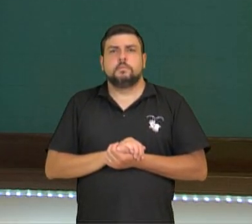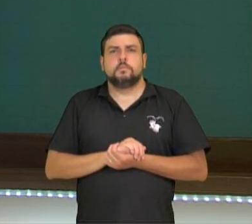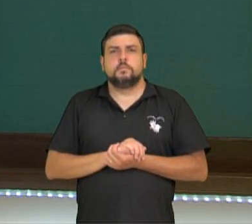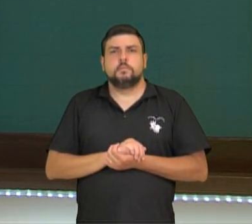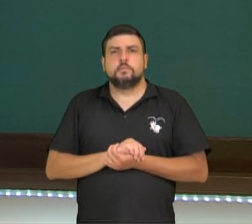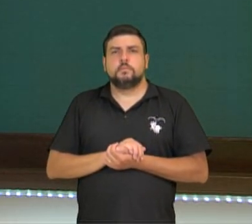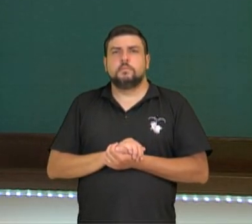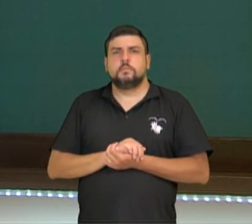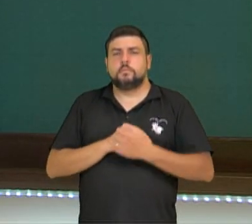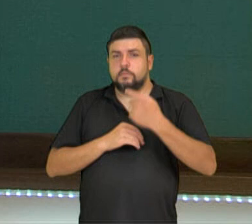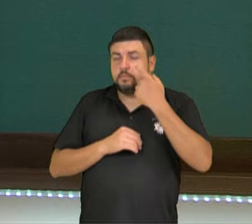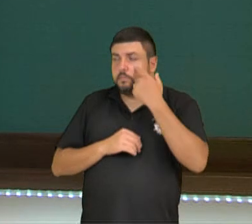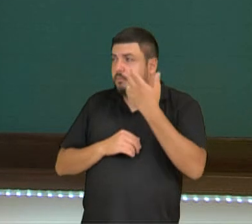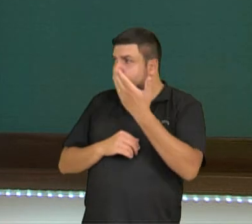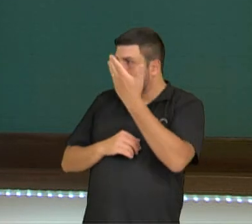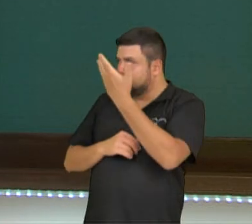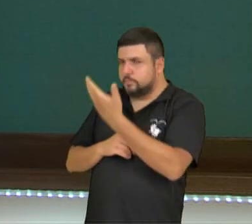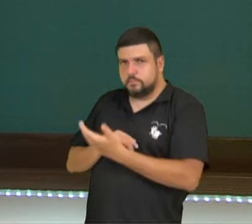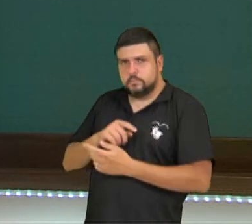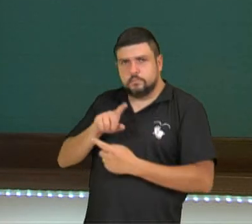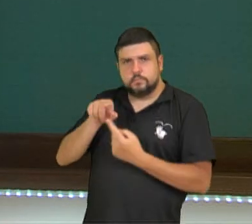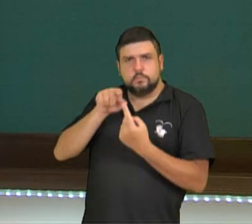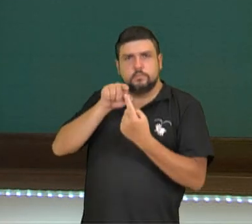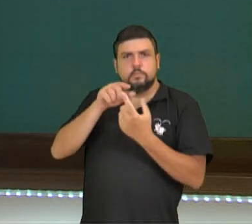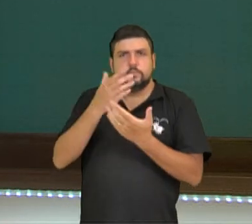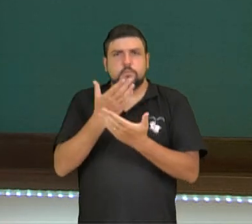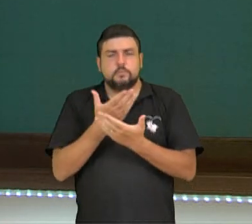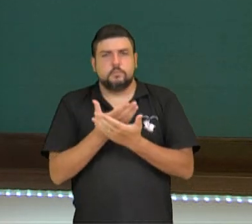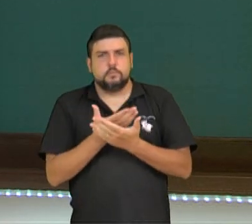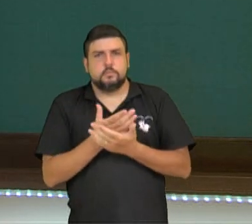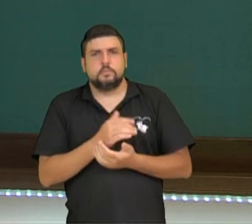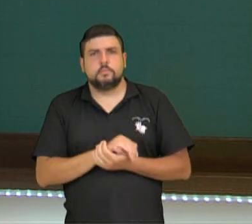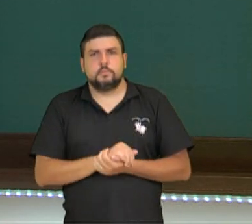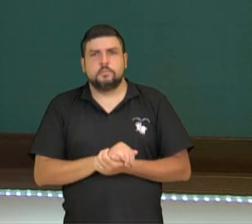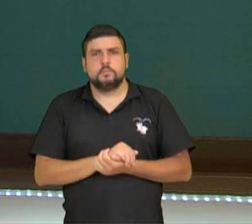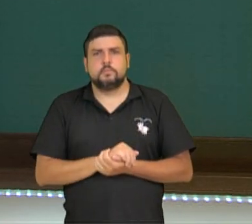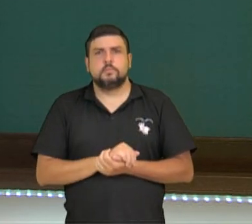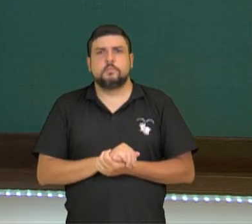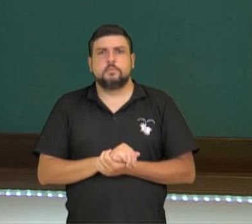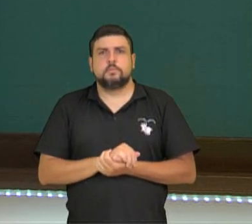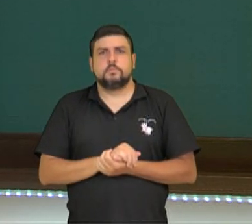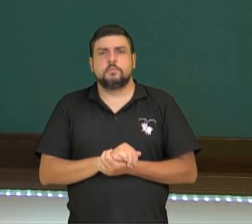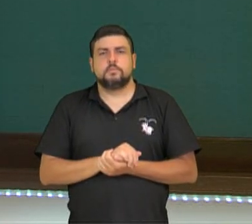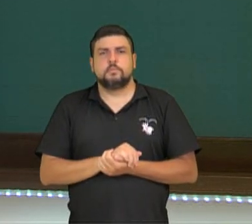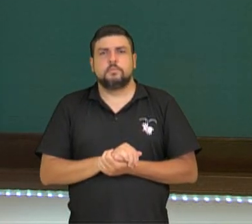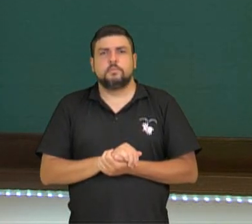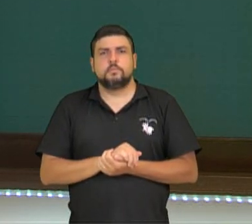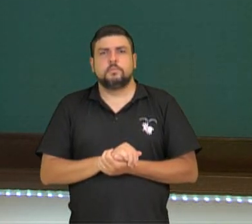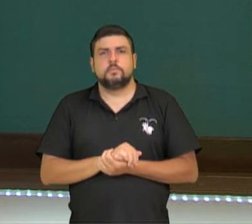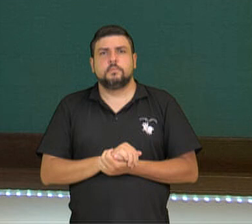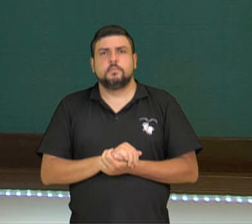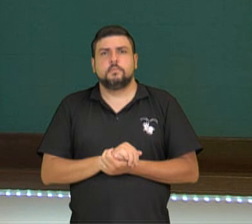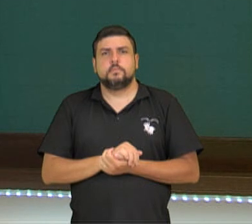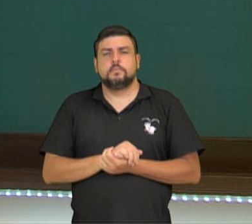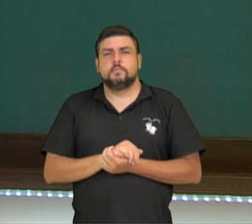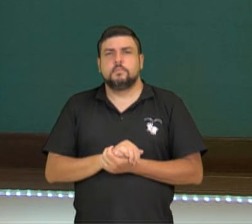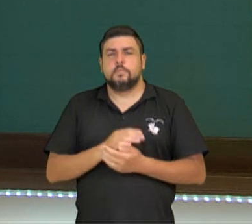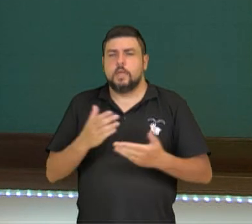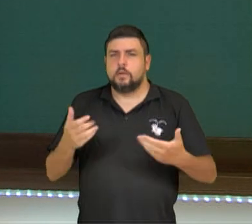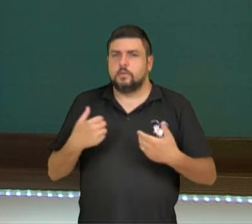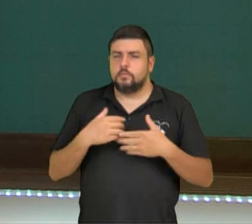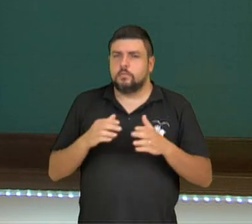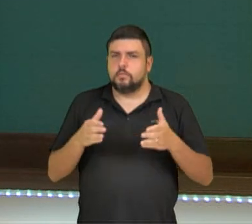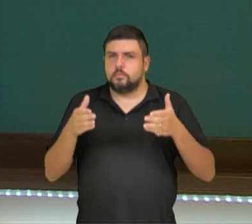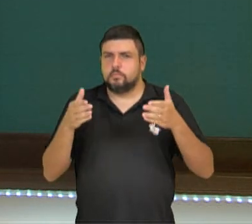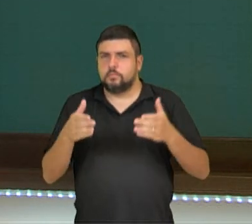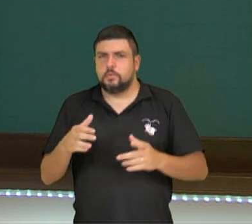da hidrografia, bem como conhecer as principais bacias hidrográficas paranaenses, do estado do